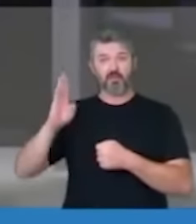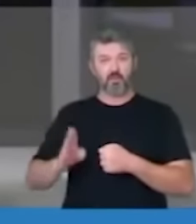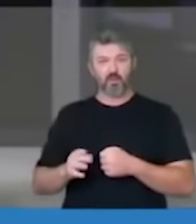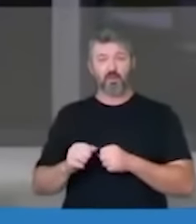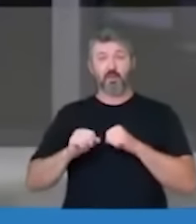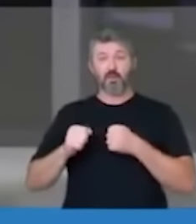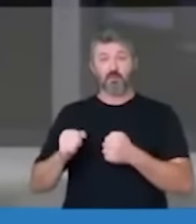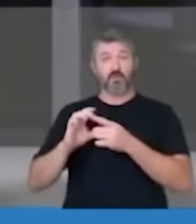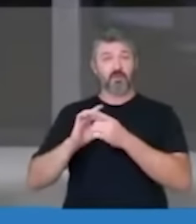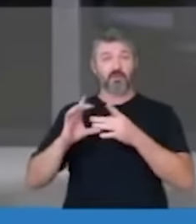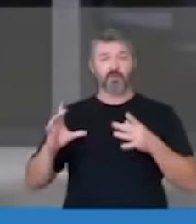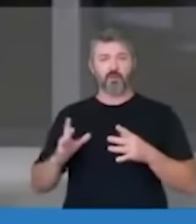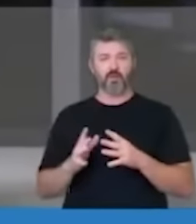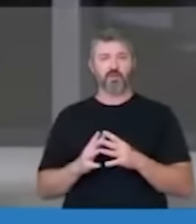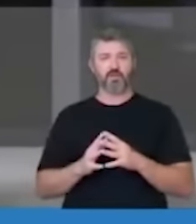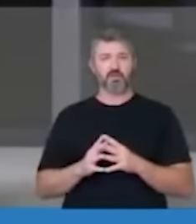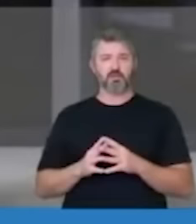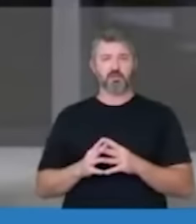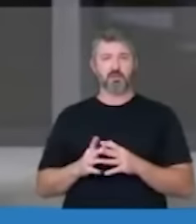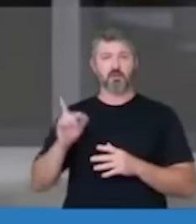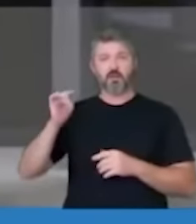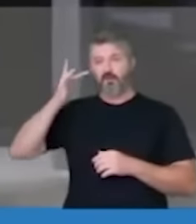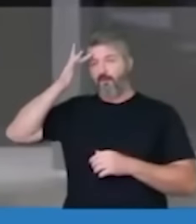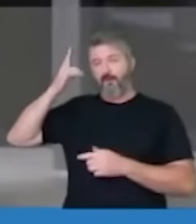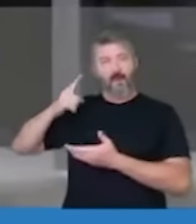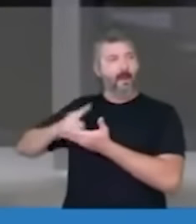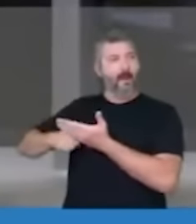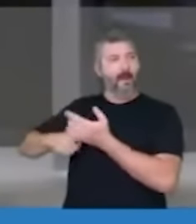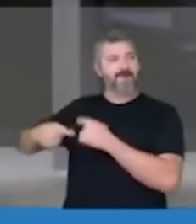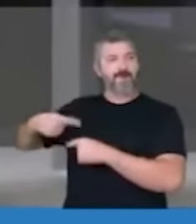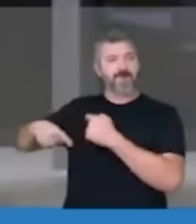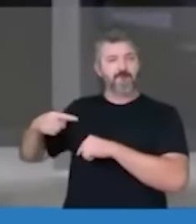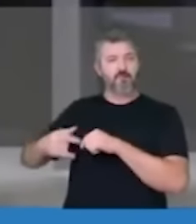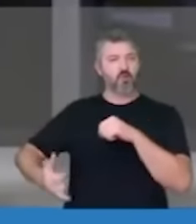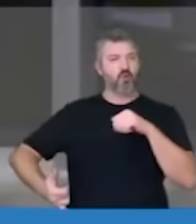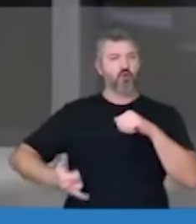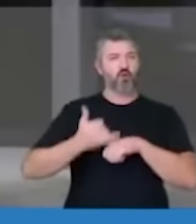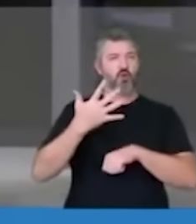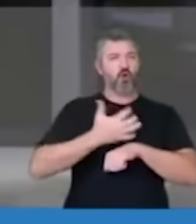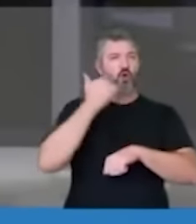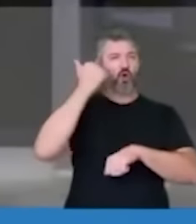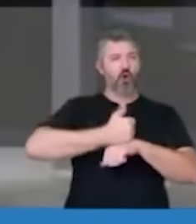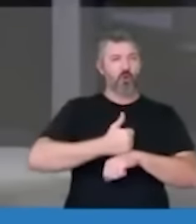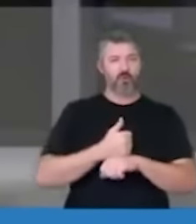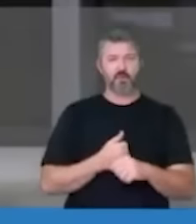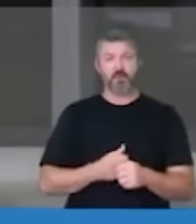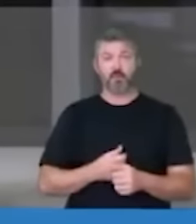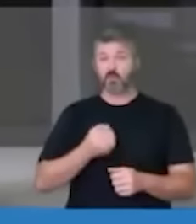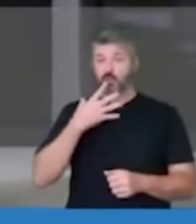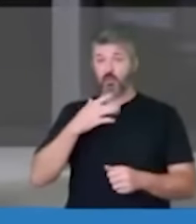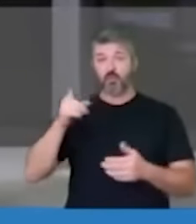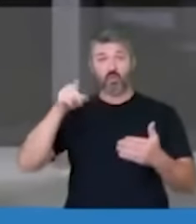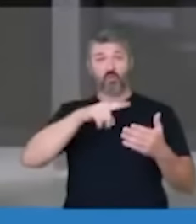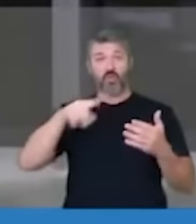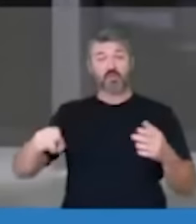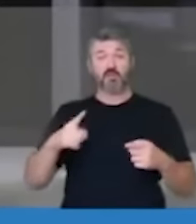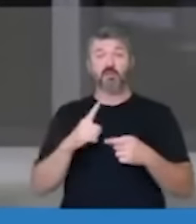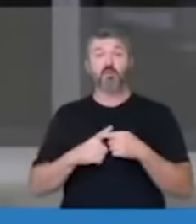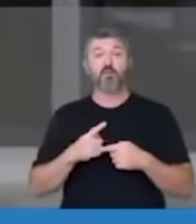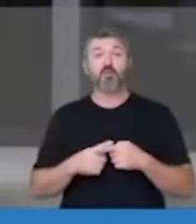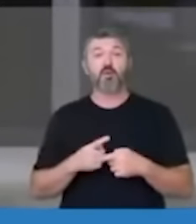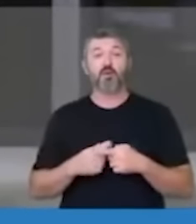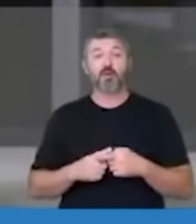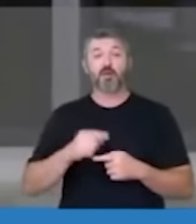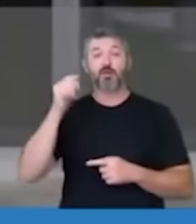a democracia, foi um dos mentores do golpe que, felizmente, foi abortado. E foi abortado porque